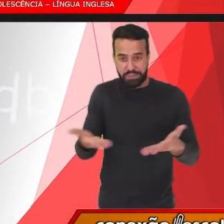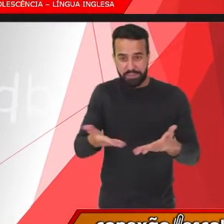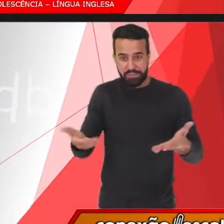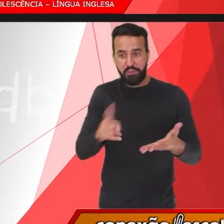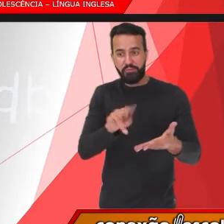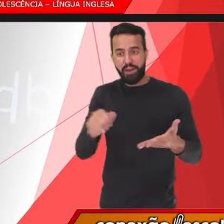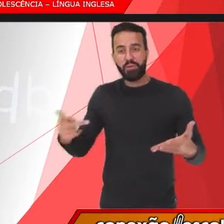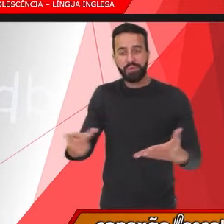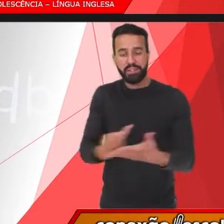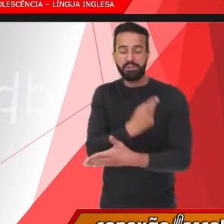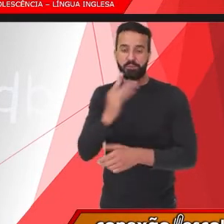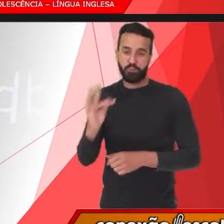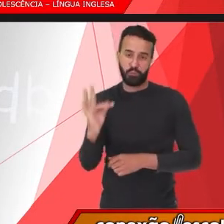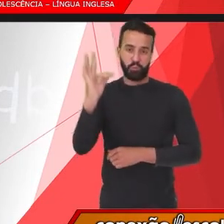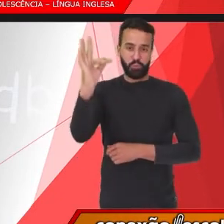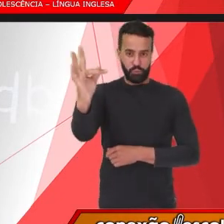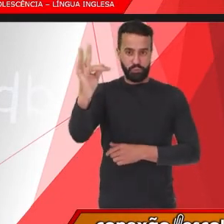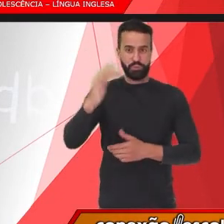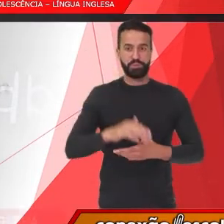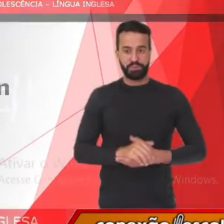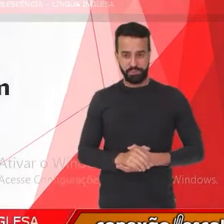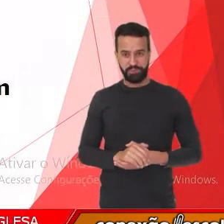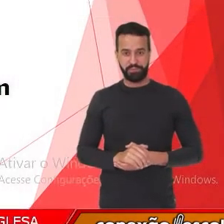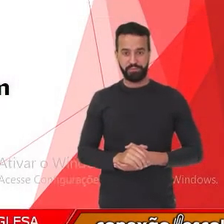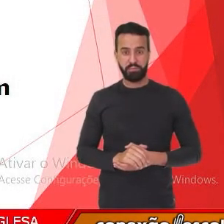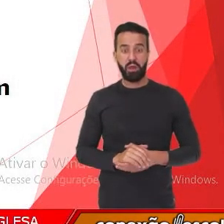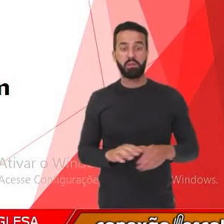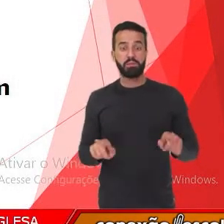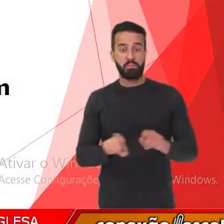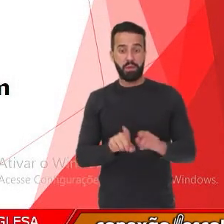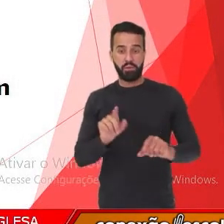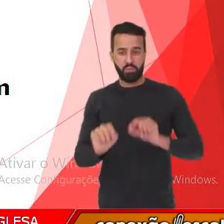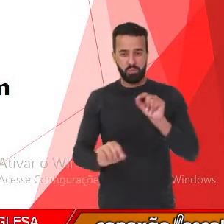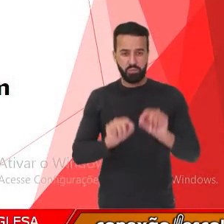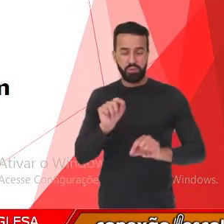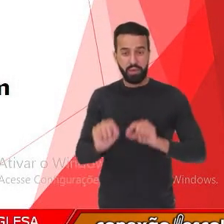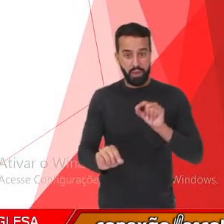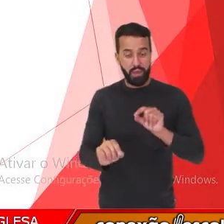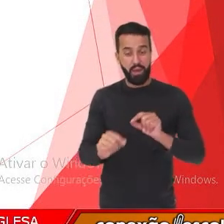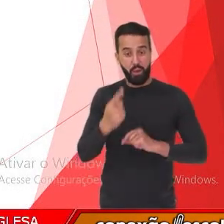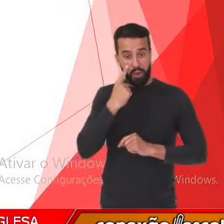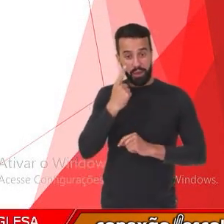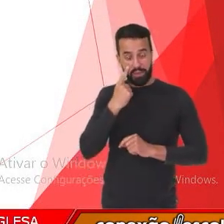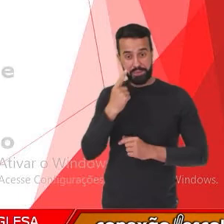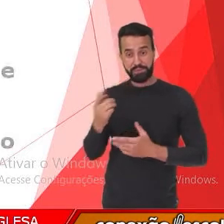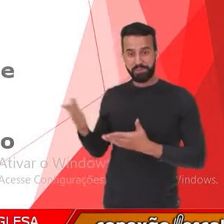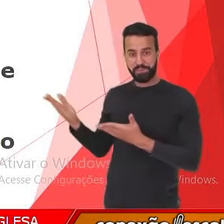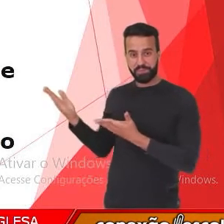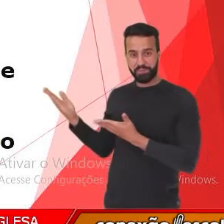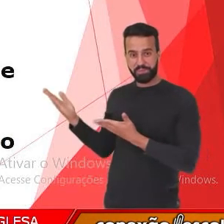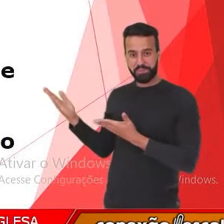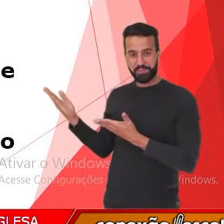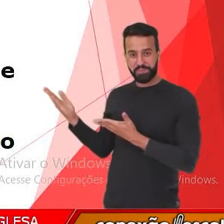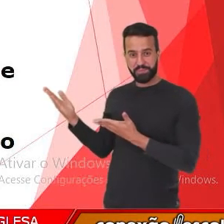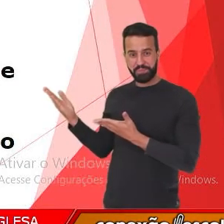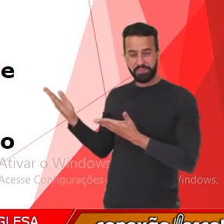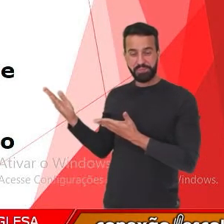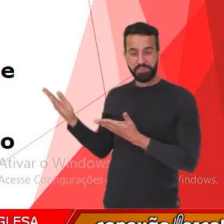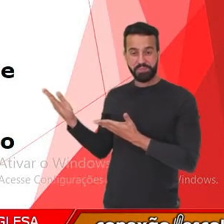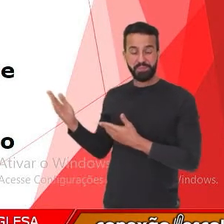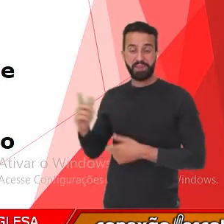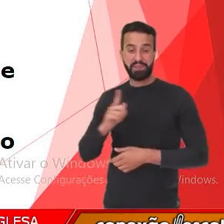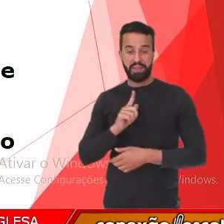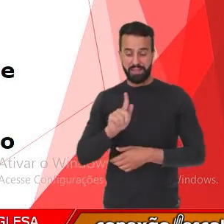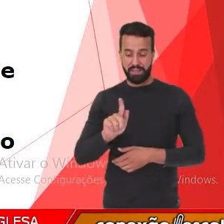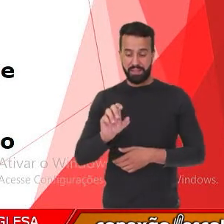acontecer. Perceba bem que nesse exemplo eu usei o will, ok? No exemplo anterior, eu utilizei o